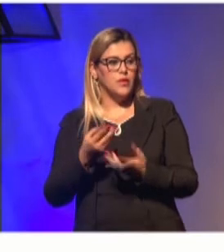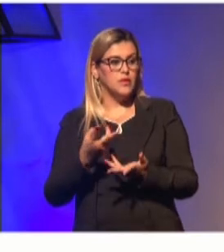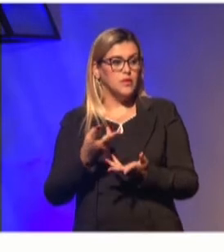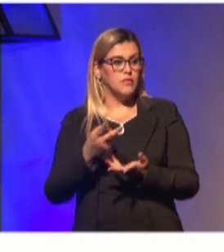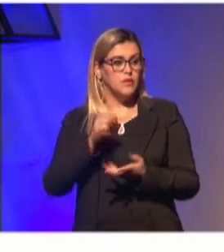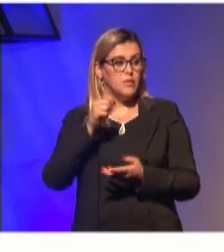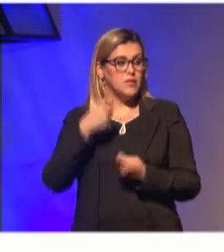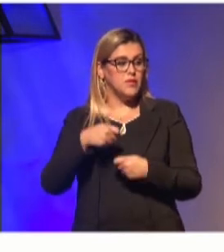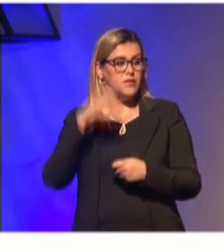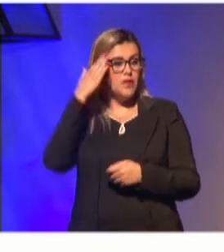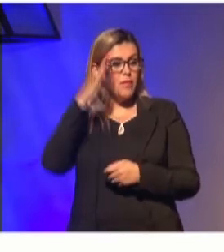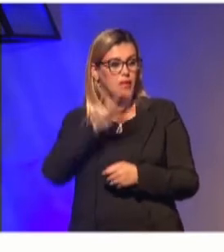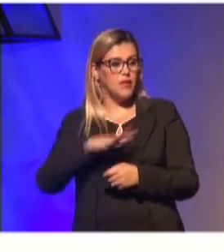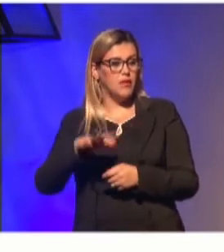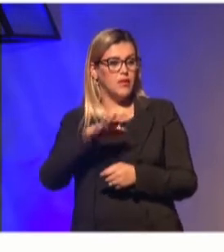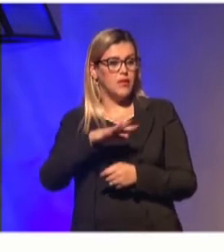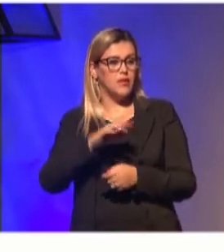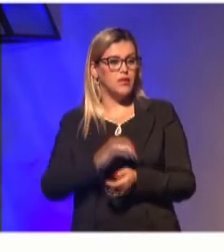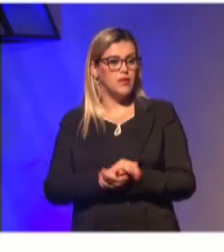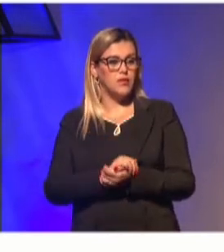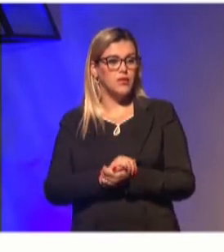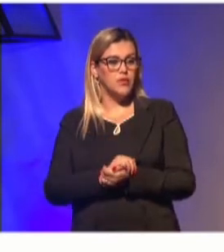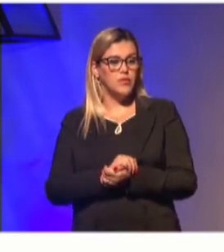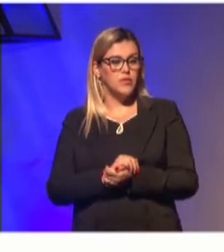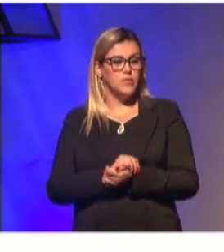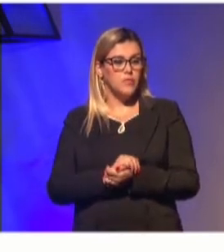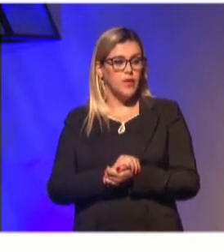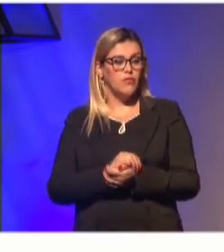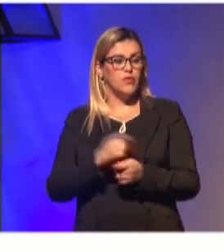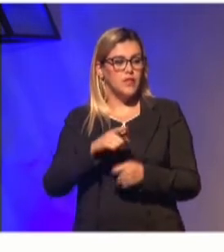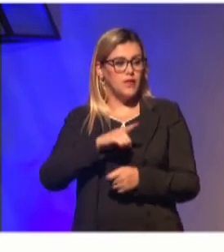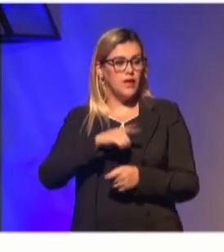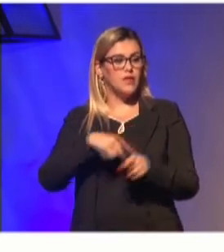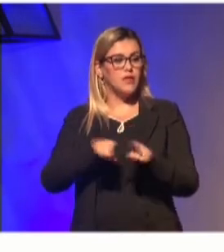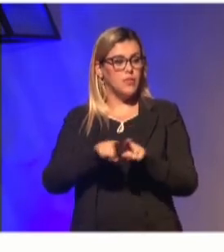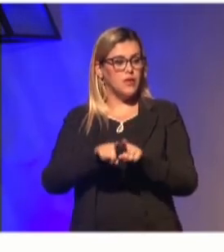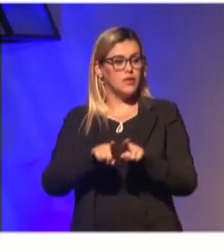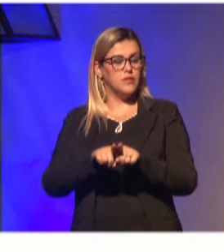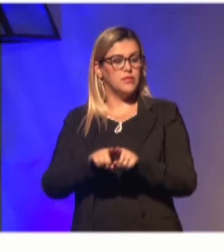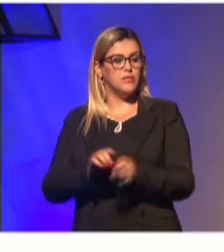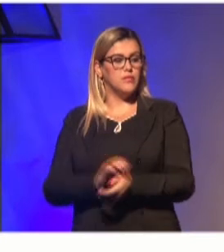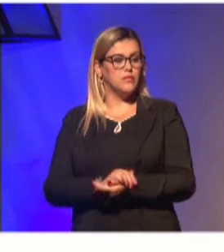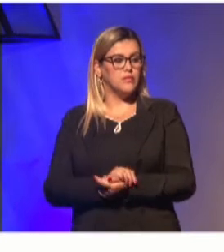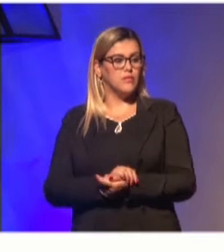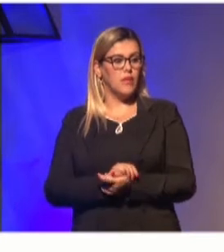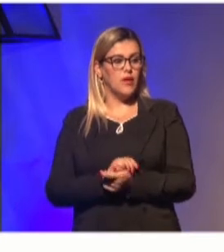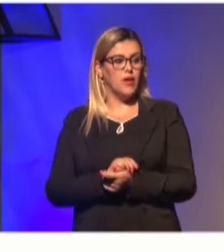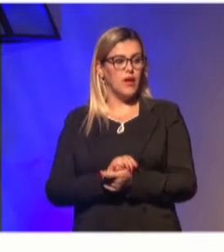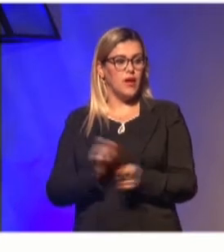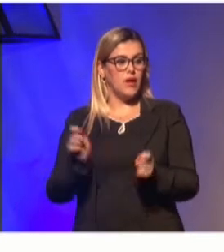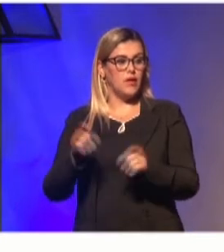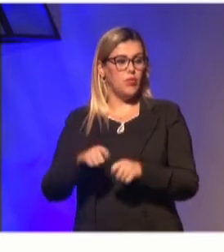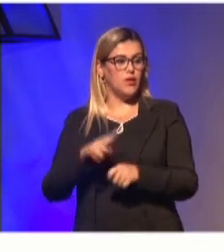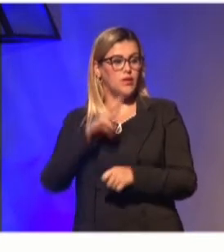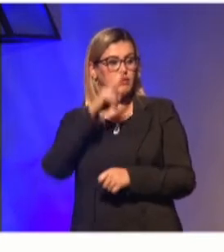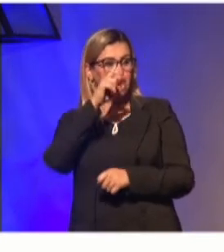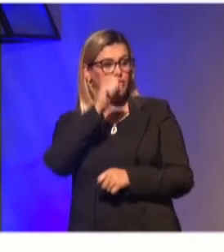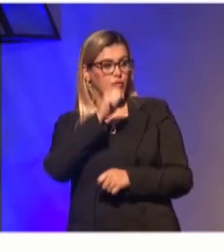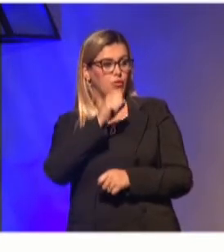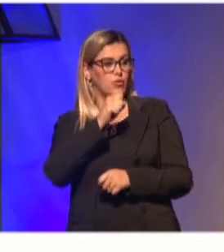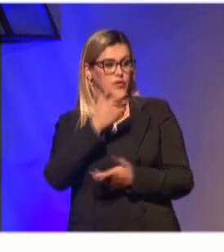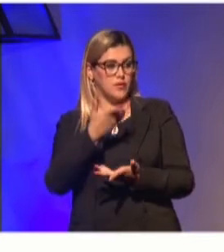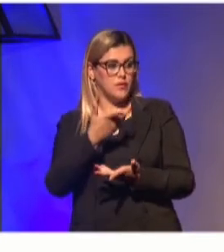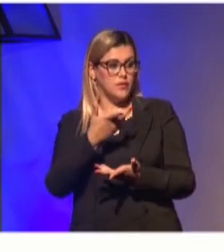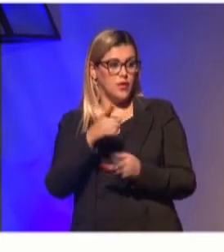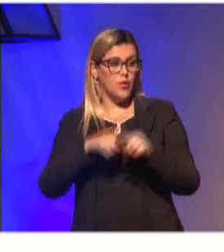seu do seu diodo. Você tem a potência relacionada ao próprio